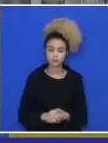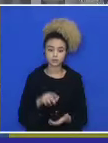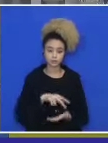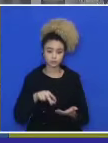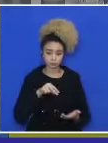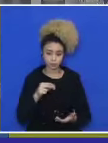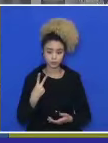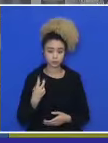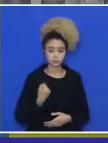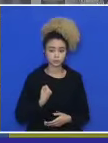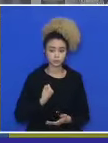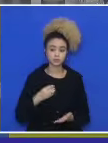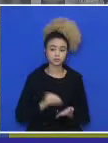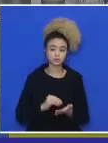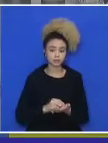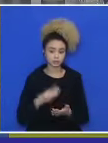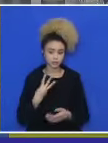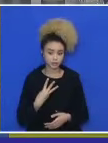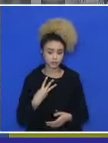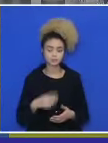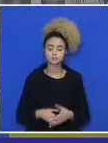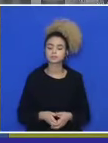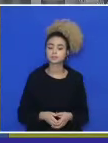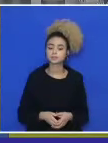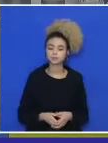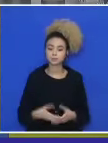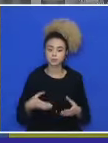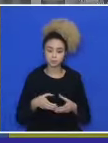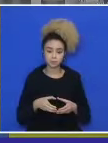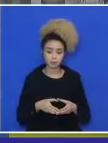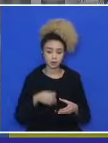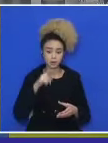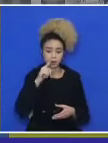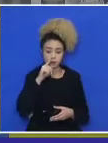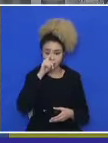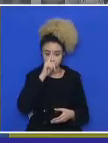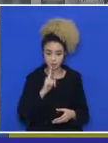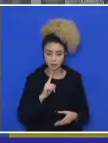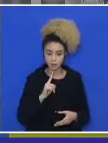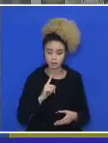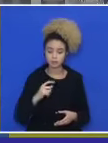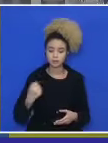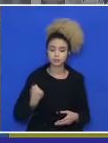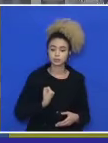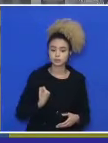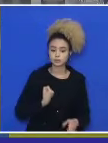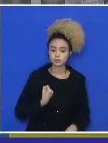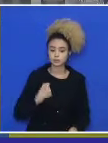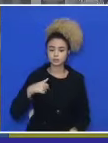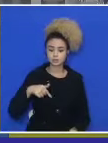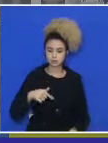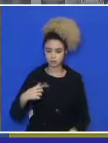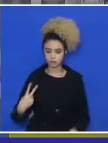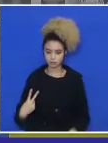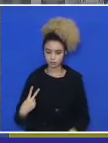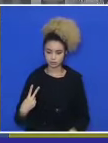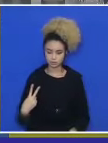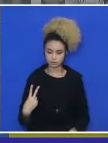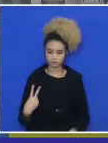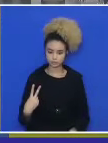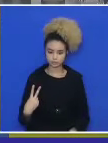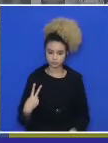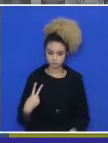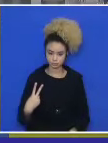Foram sorteados dois números, faltam três, mais uma bola na tela. Amarela, número 72. Amarela,